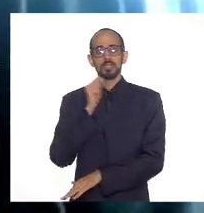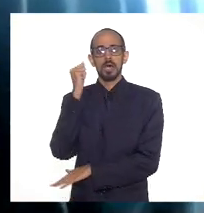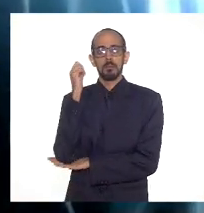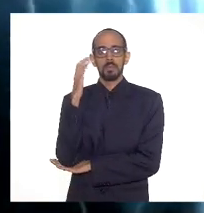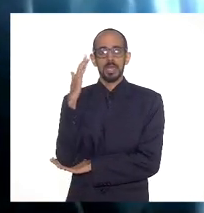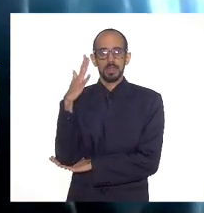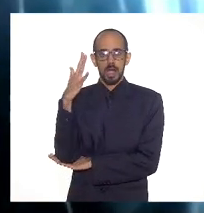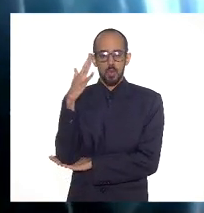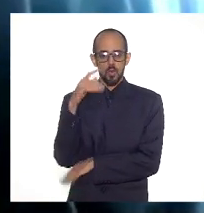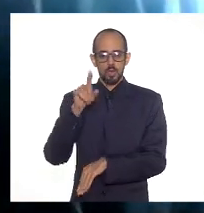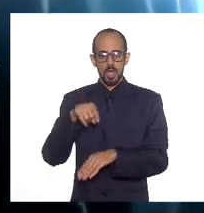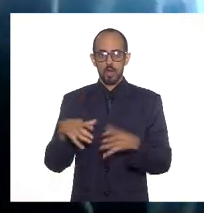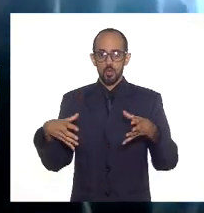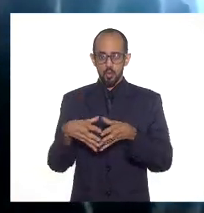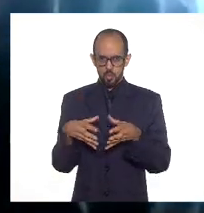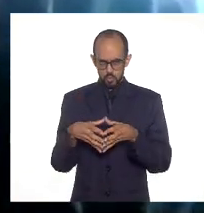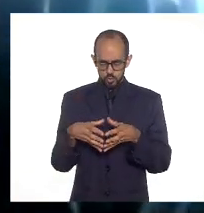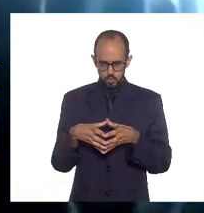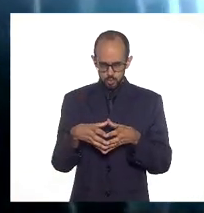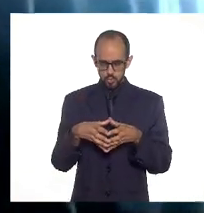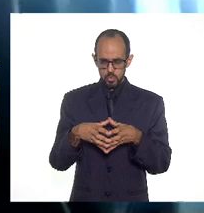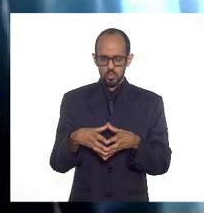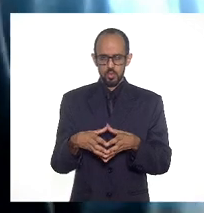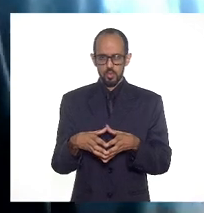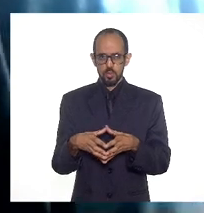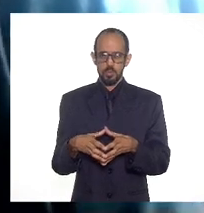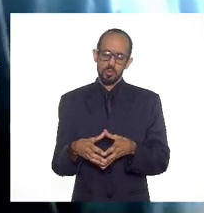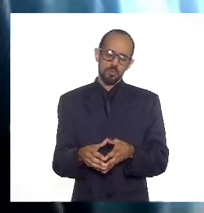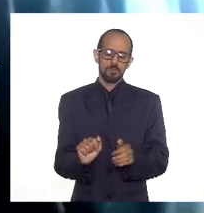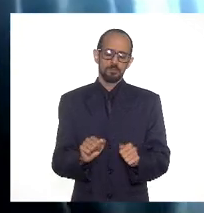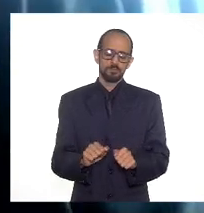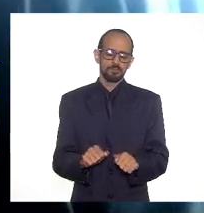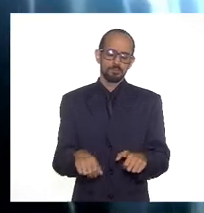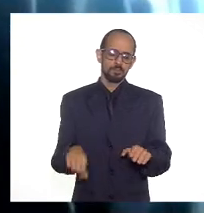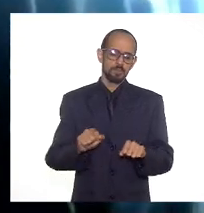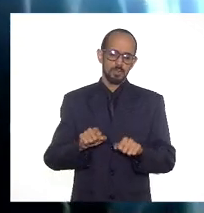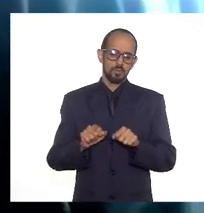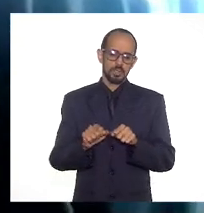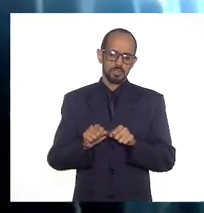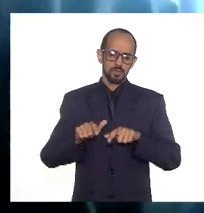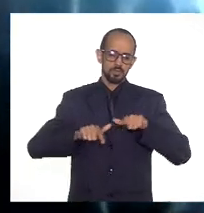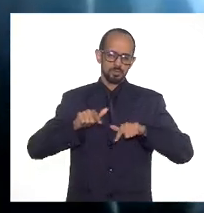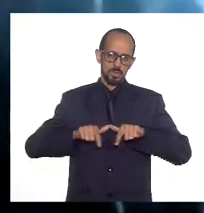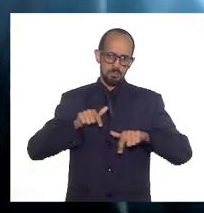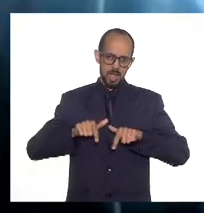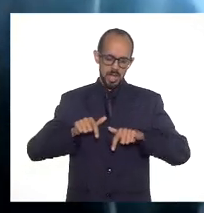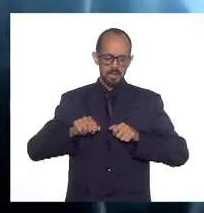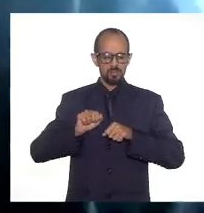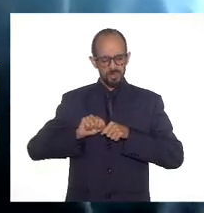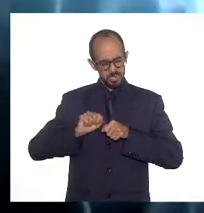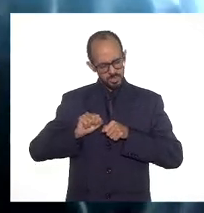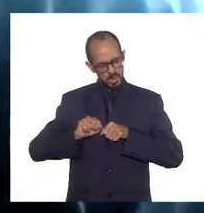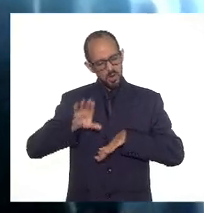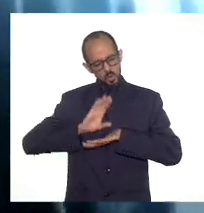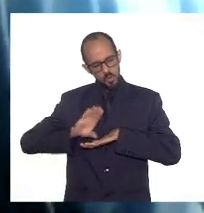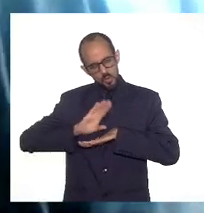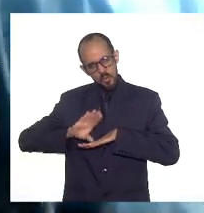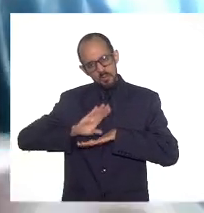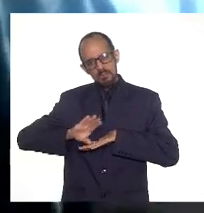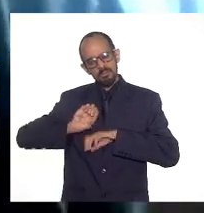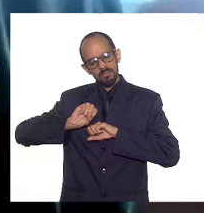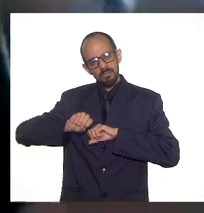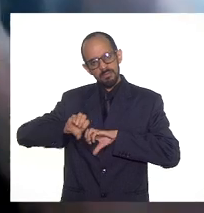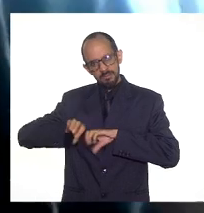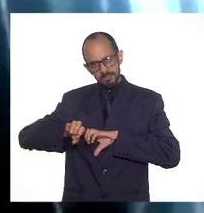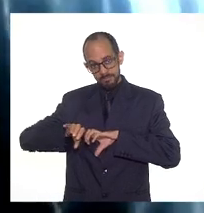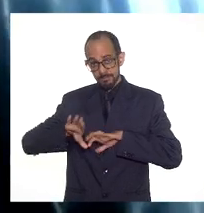o grupamento de polícia ambiental, o GEPAM, né? Pegando e reciclando e requalificando o antigo batalhão